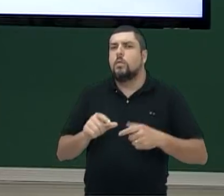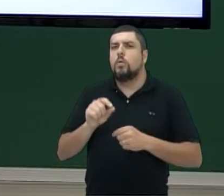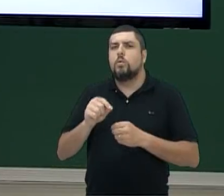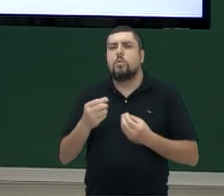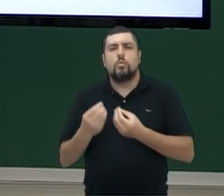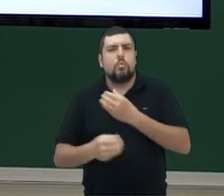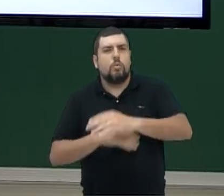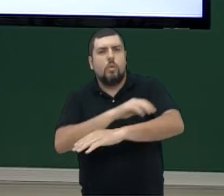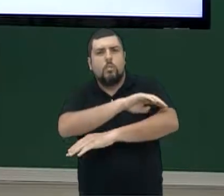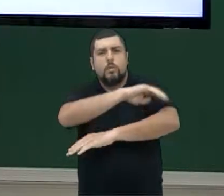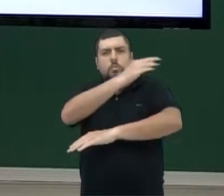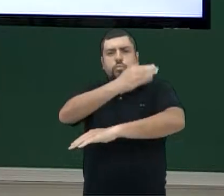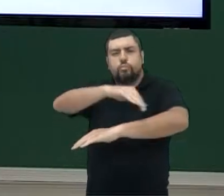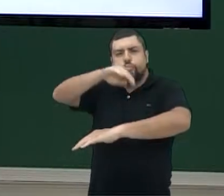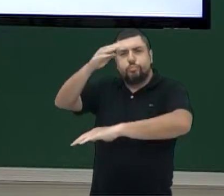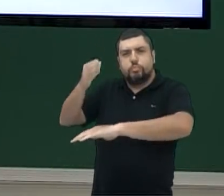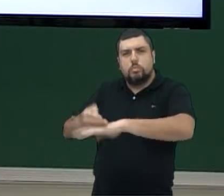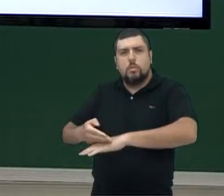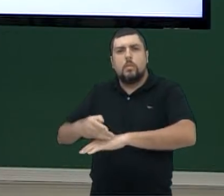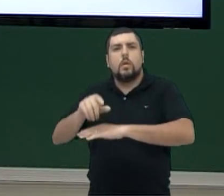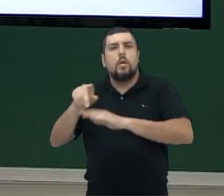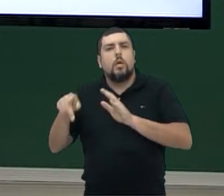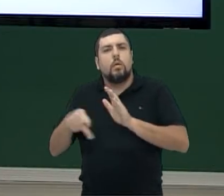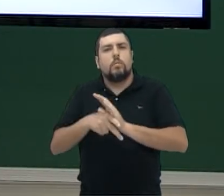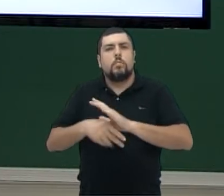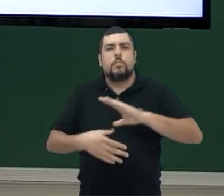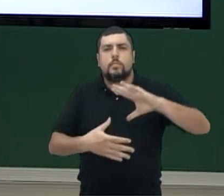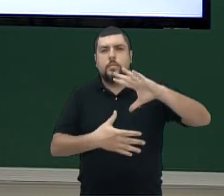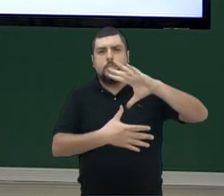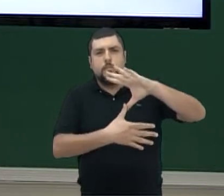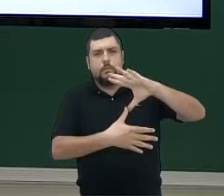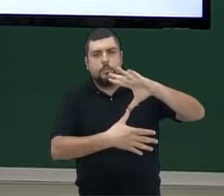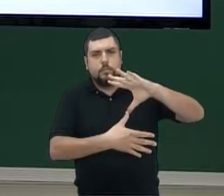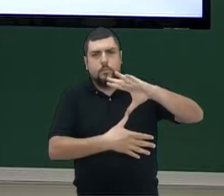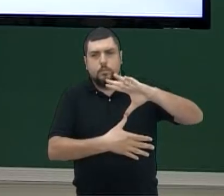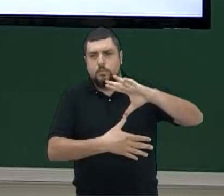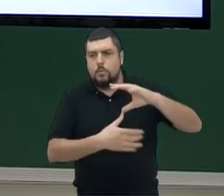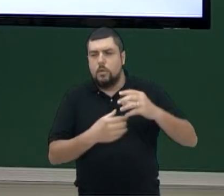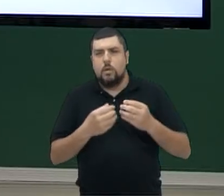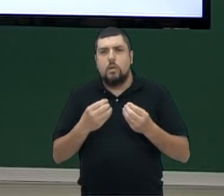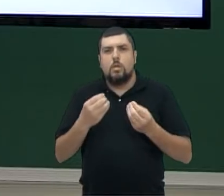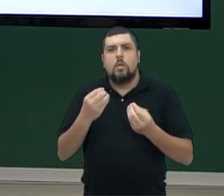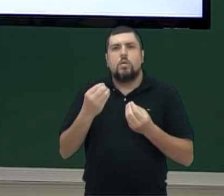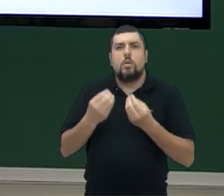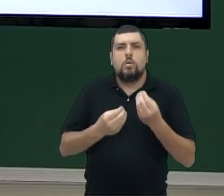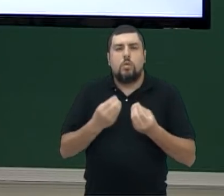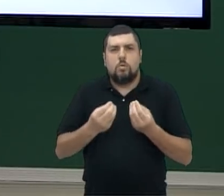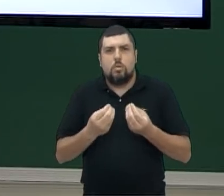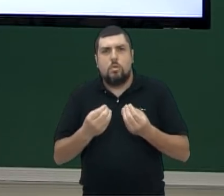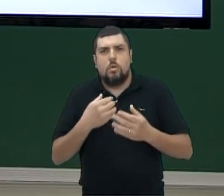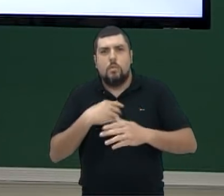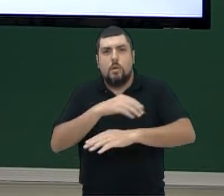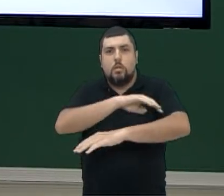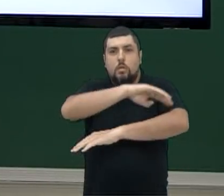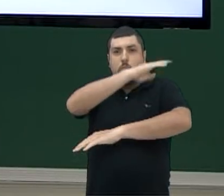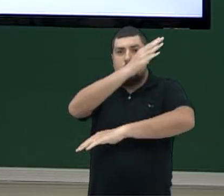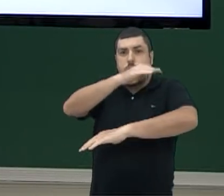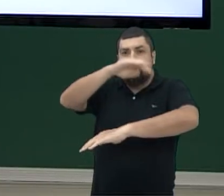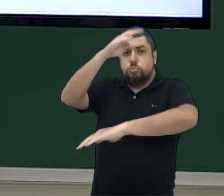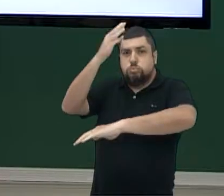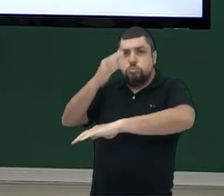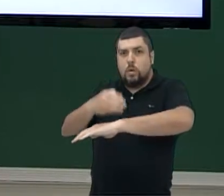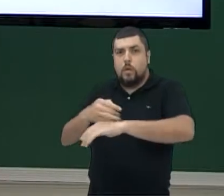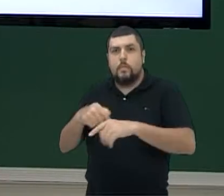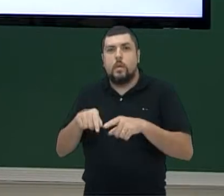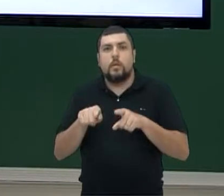continente americano. Nós vamos falar das características do relevo, dos conjuntos de montanhas, planaltos,